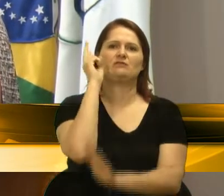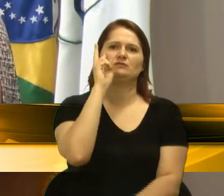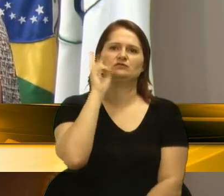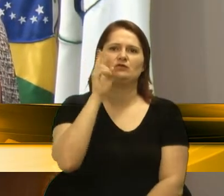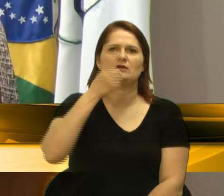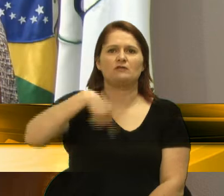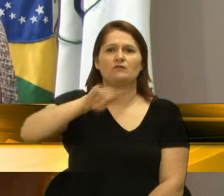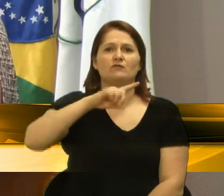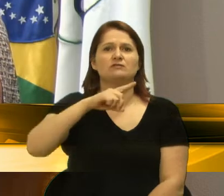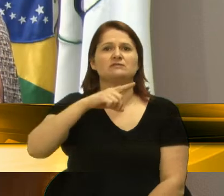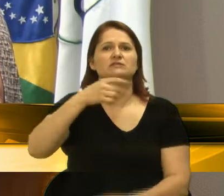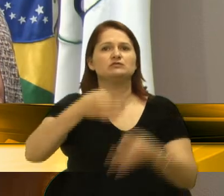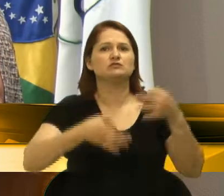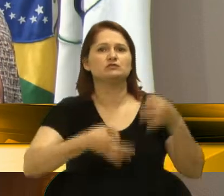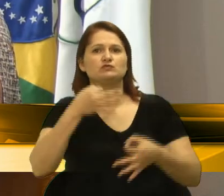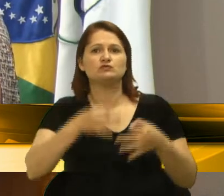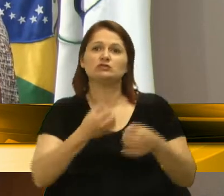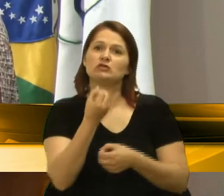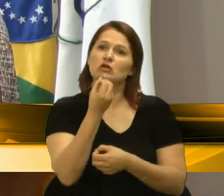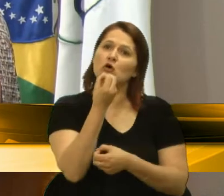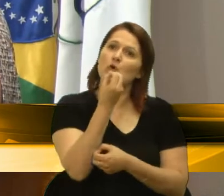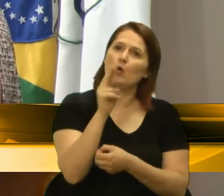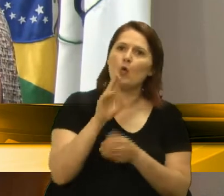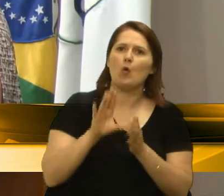que roubaram a democracia.